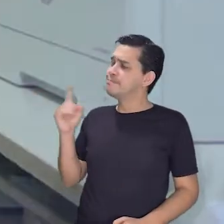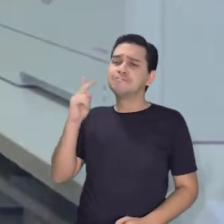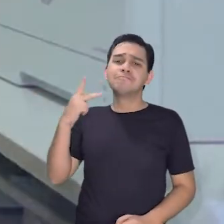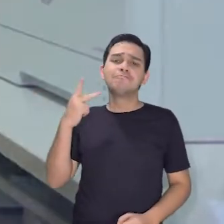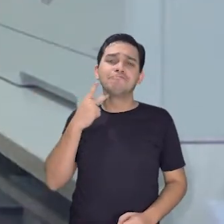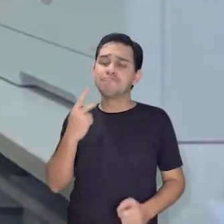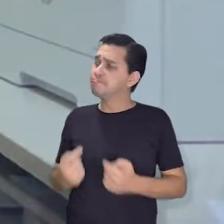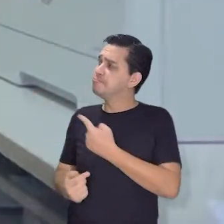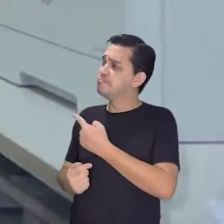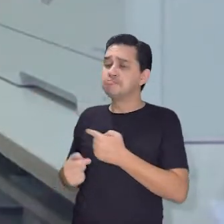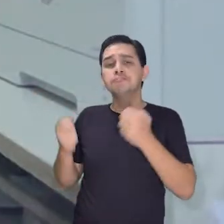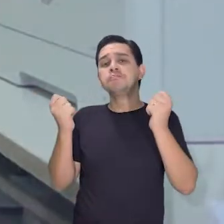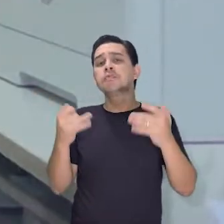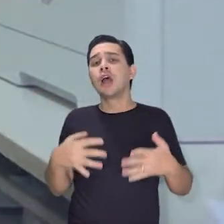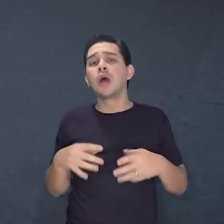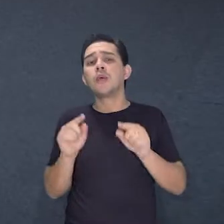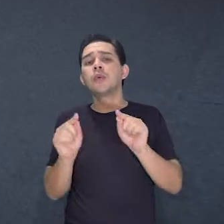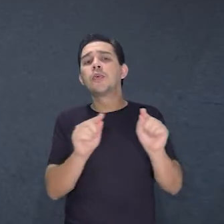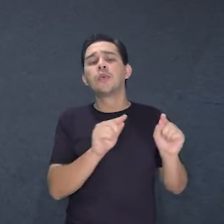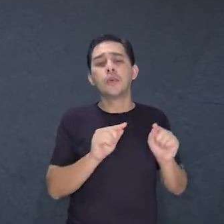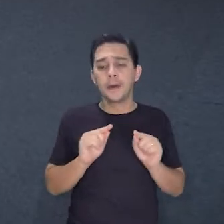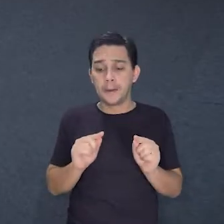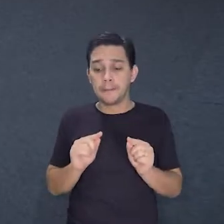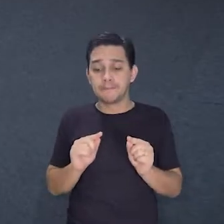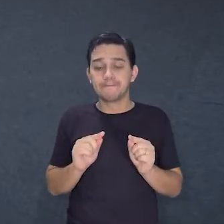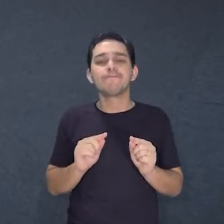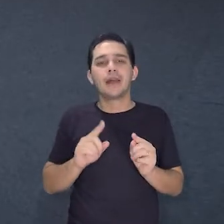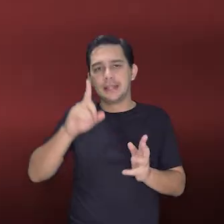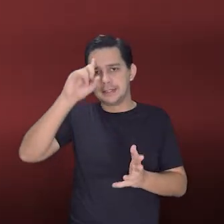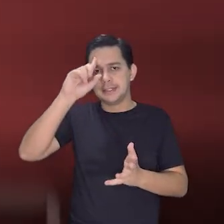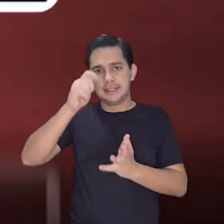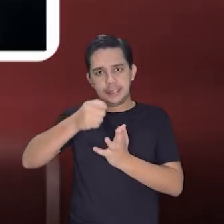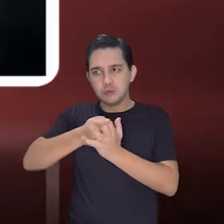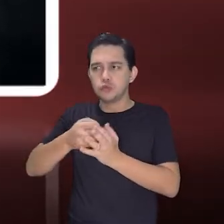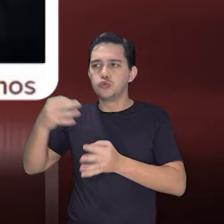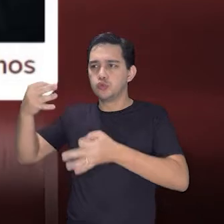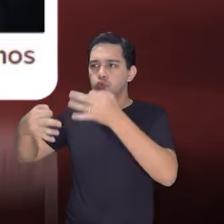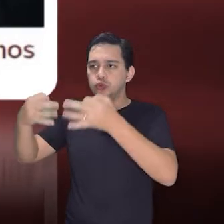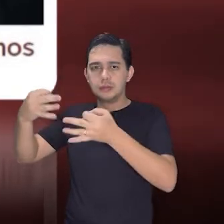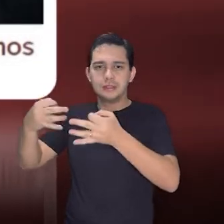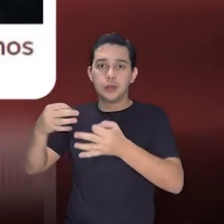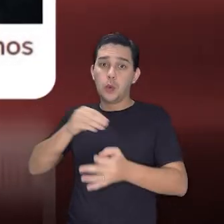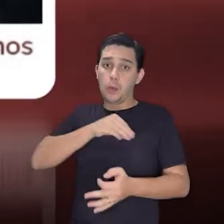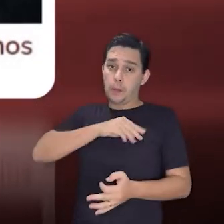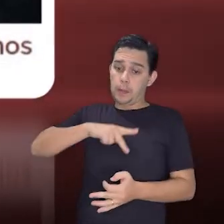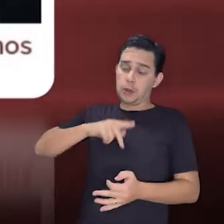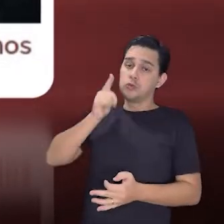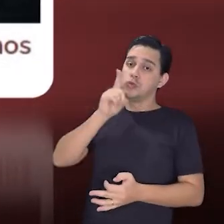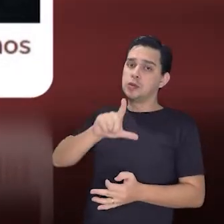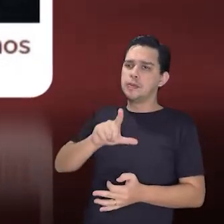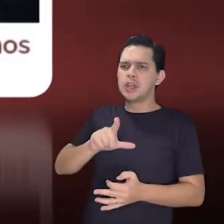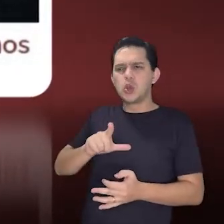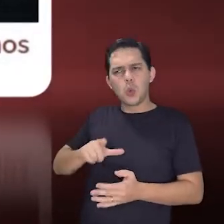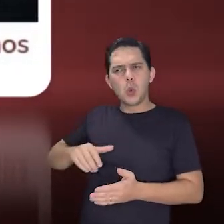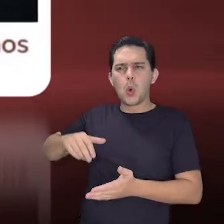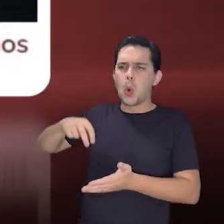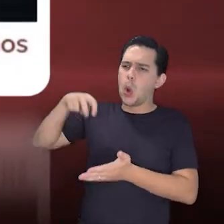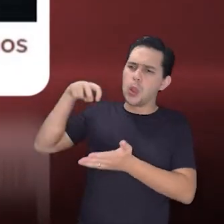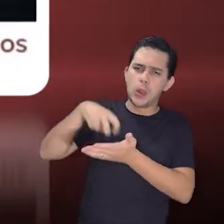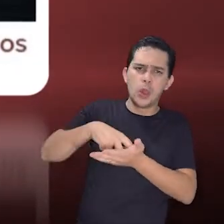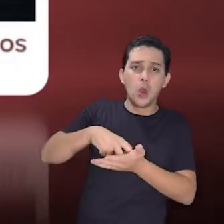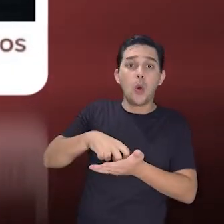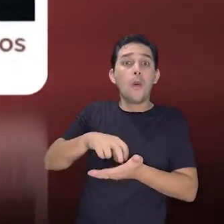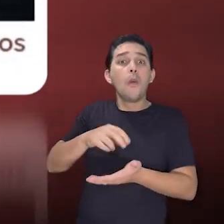de Justiça Maria Soares da Paixão. Ela vai explicar a decisão favorável obtida pelo MPRJ, condenando